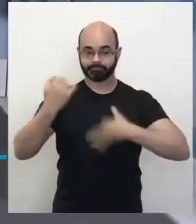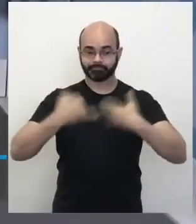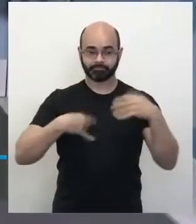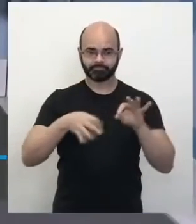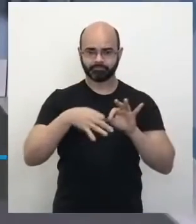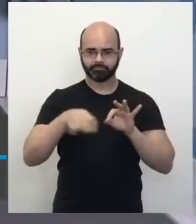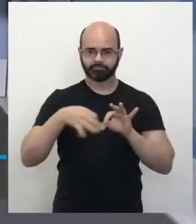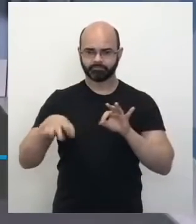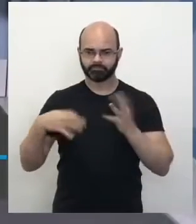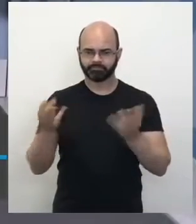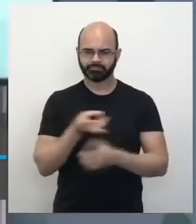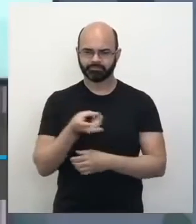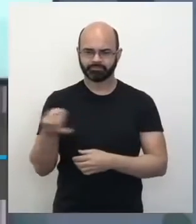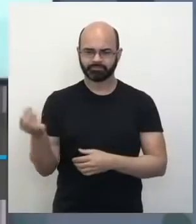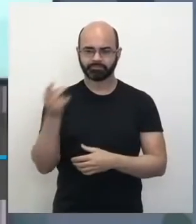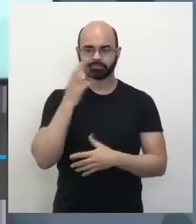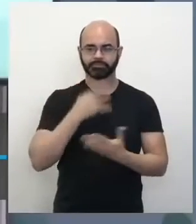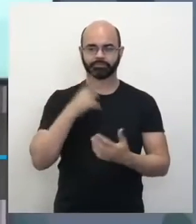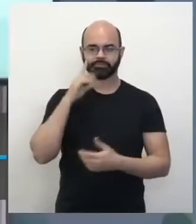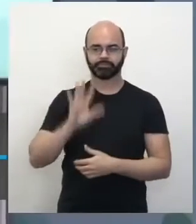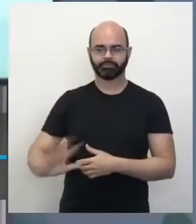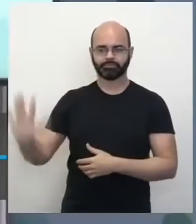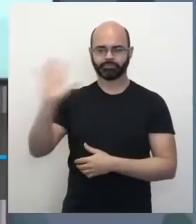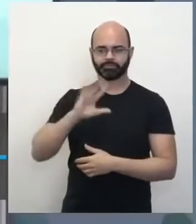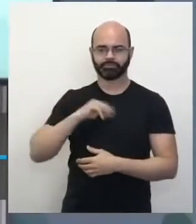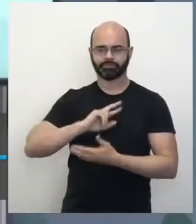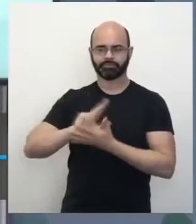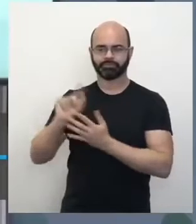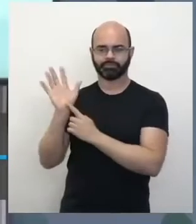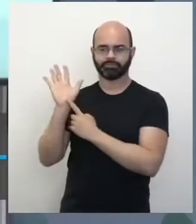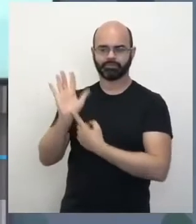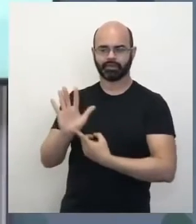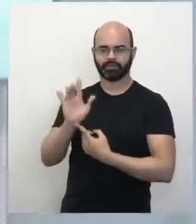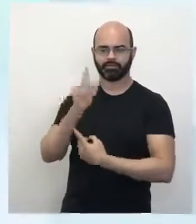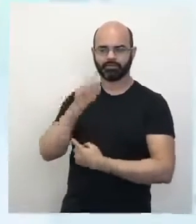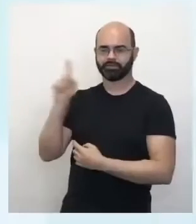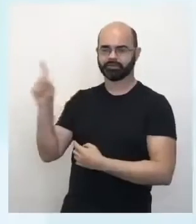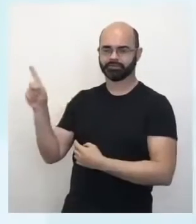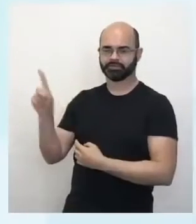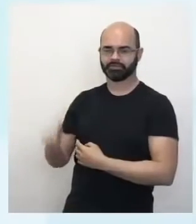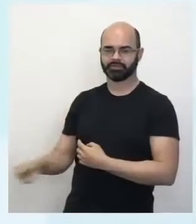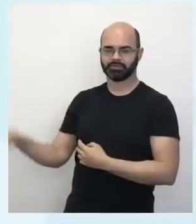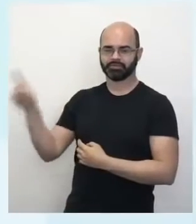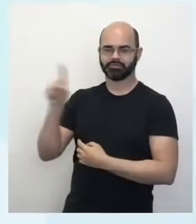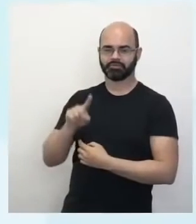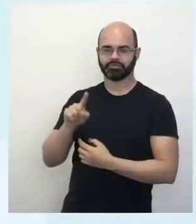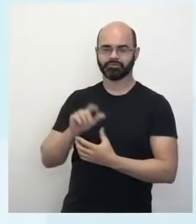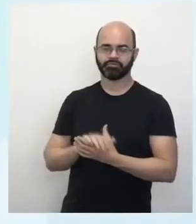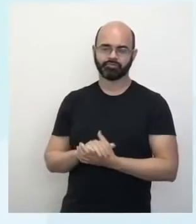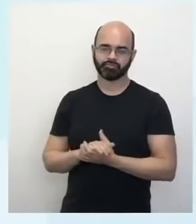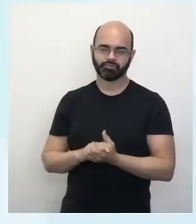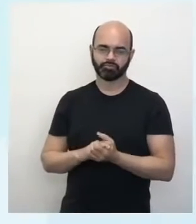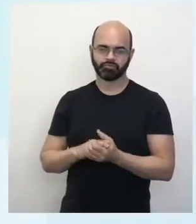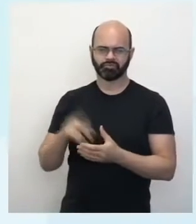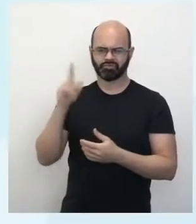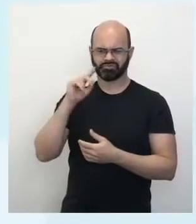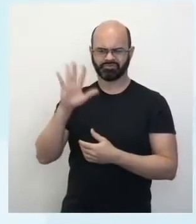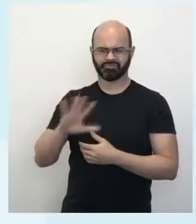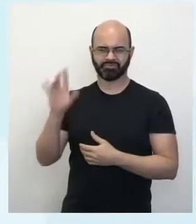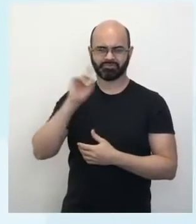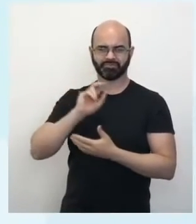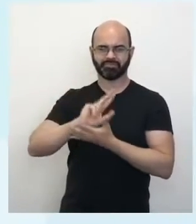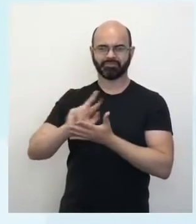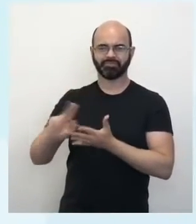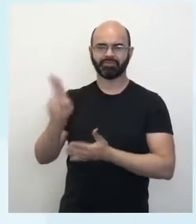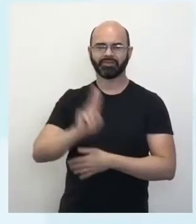Jonas, vamos ver algumas figurinhas? Vamos dar uma olhadinha aqui na tela? Olha só o que nós temos aí, ó. Nós temos aí um montão de